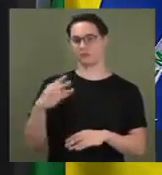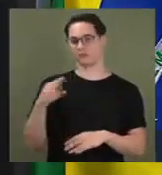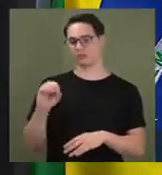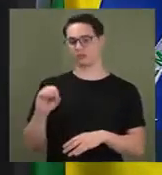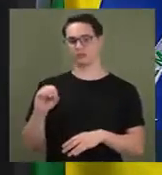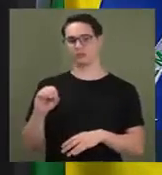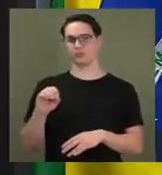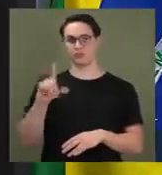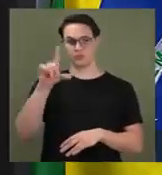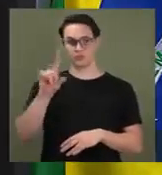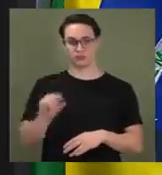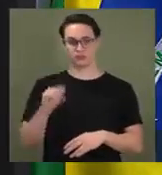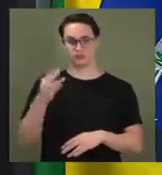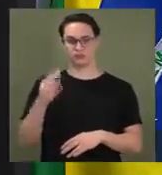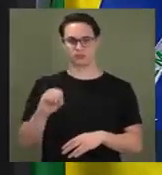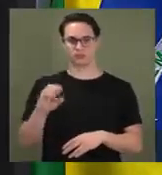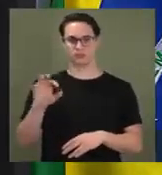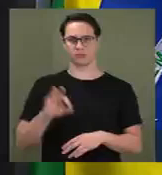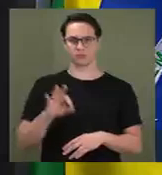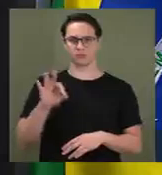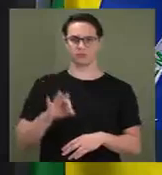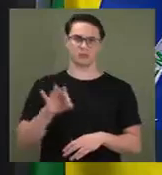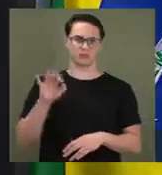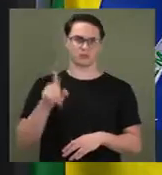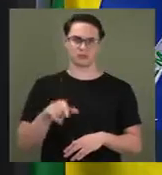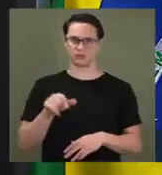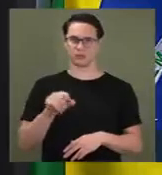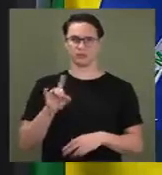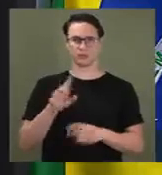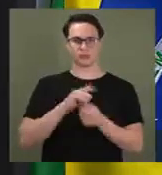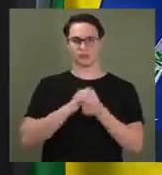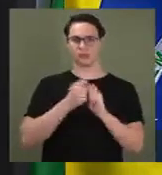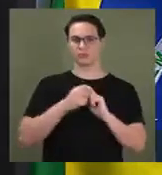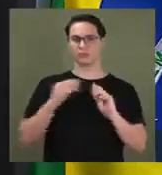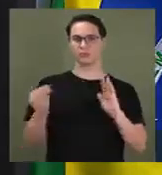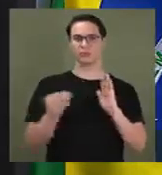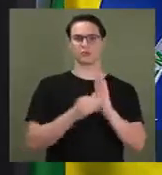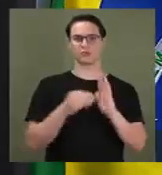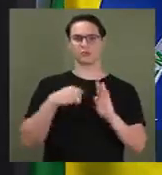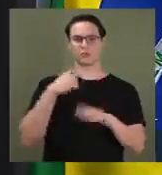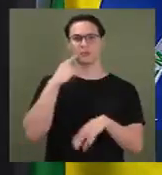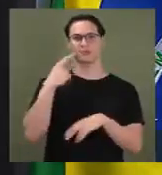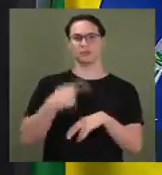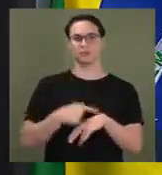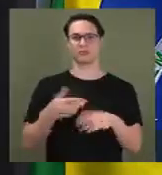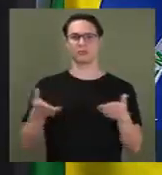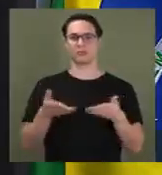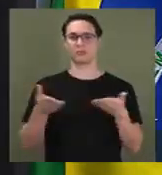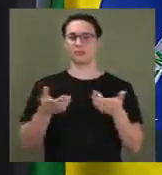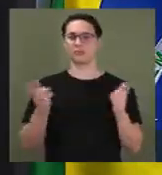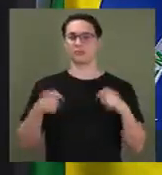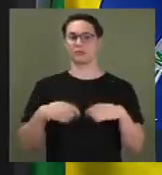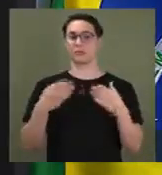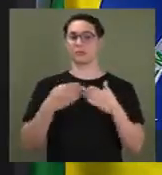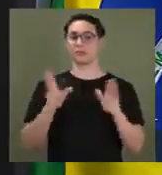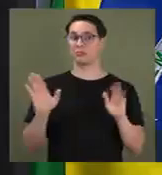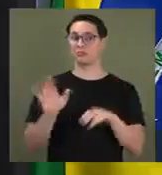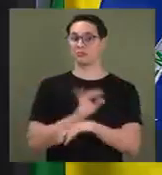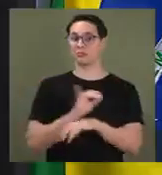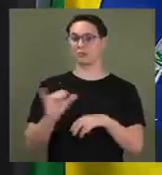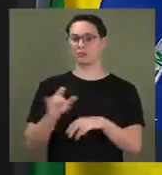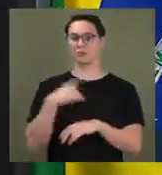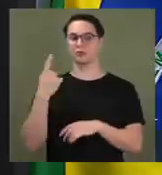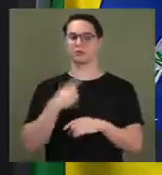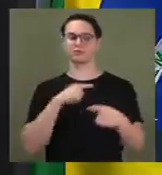no mínimo 30. Seria essa mudança assim, de imediato, que poderia abrir um caminho para o